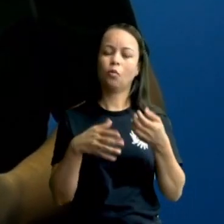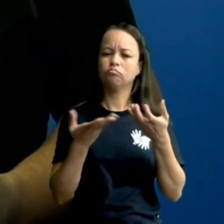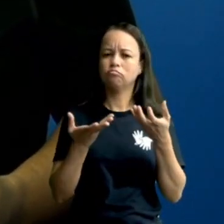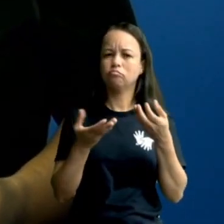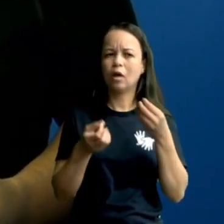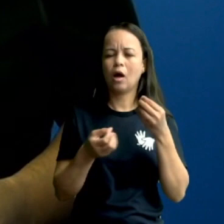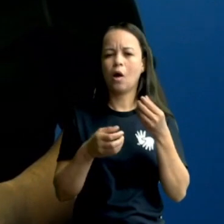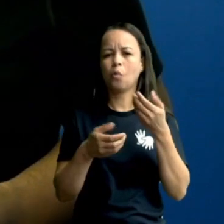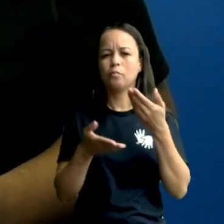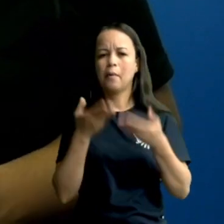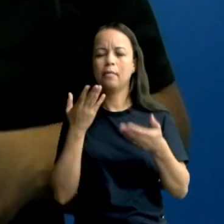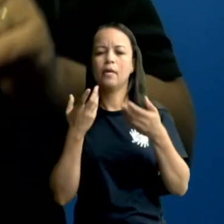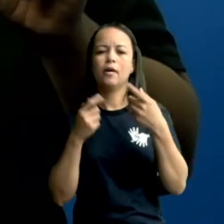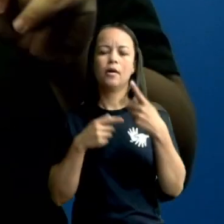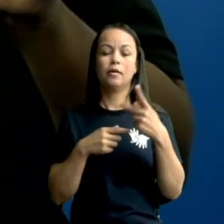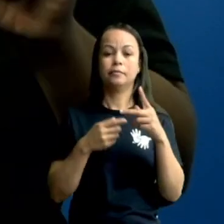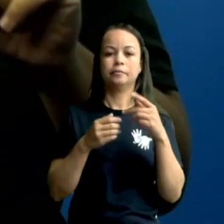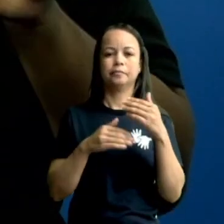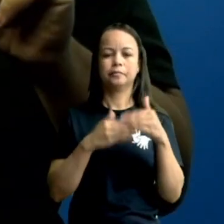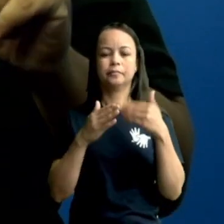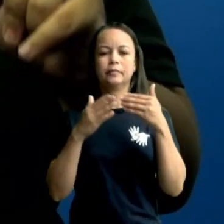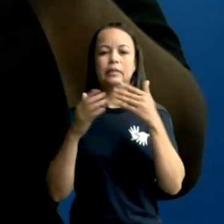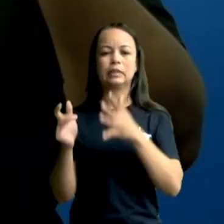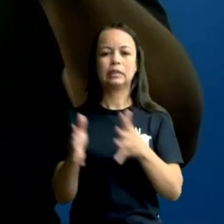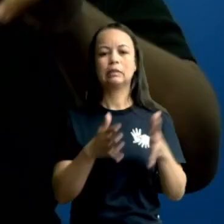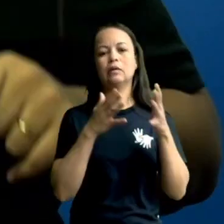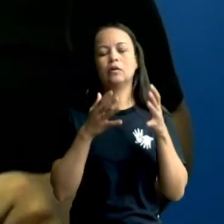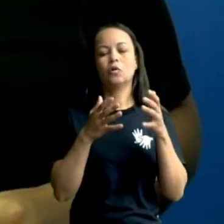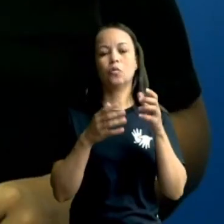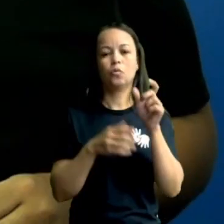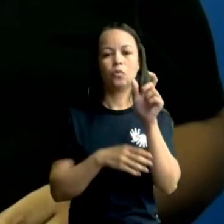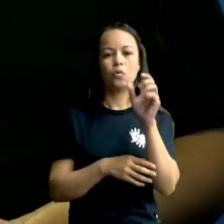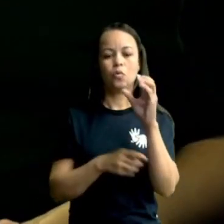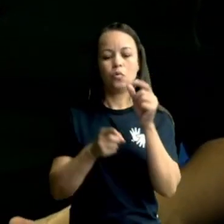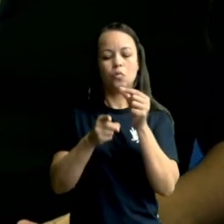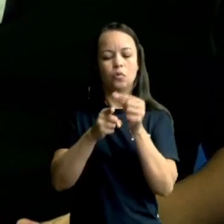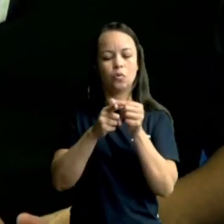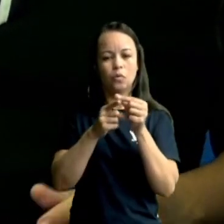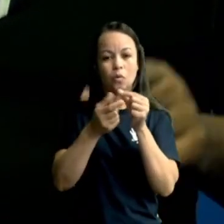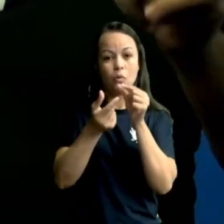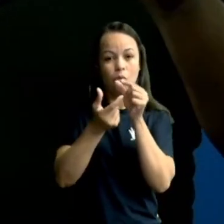essa alteração, chamamos de composição por